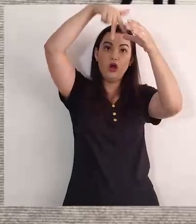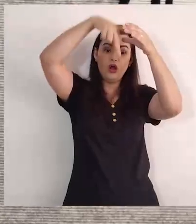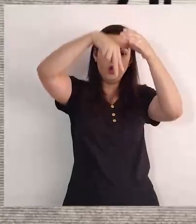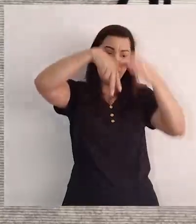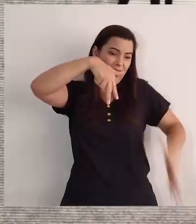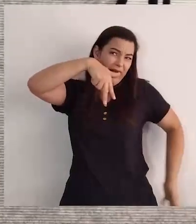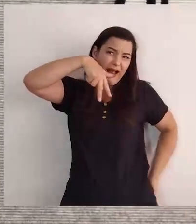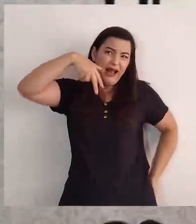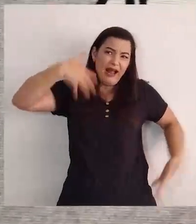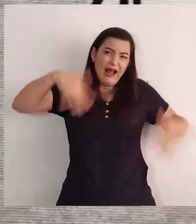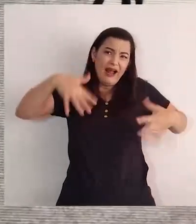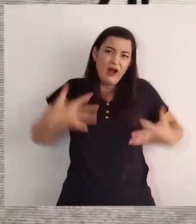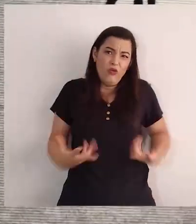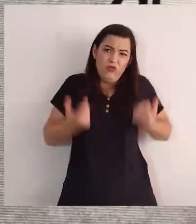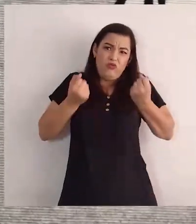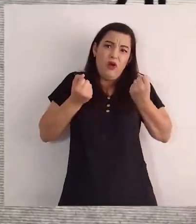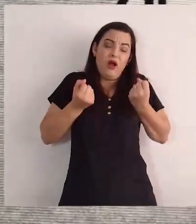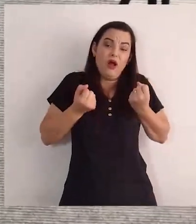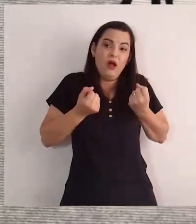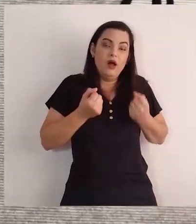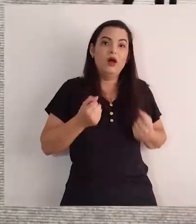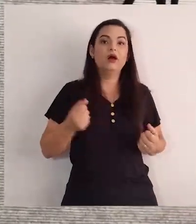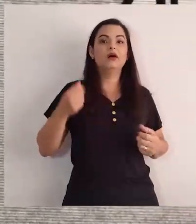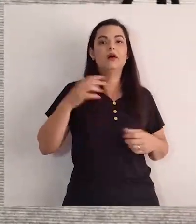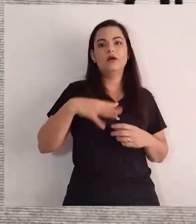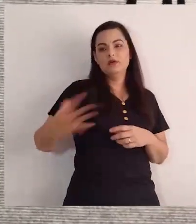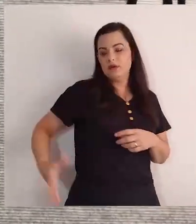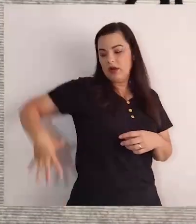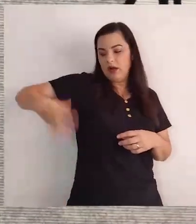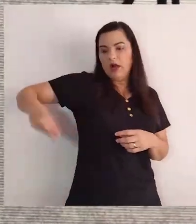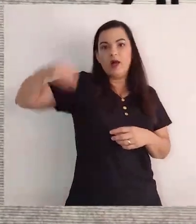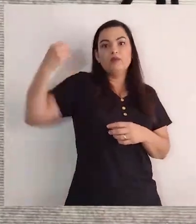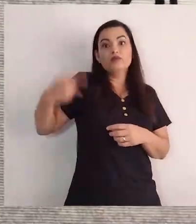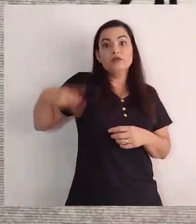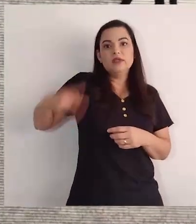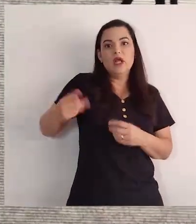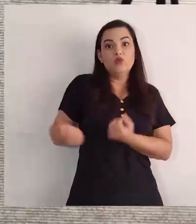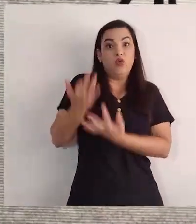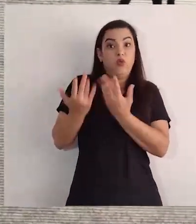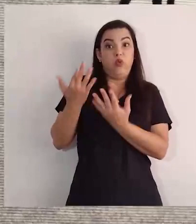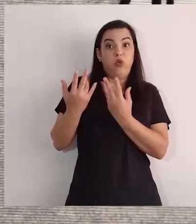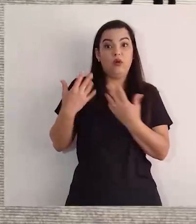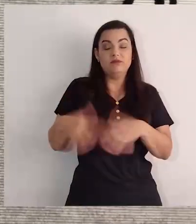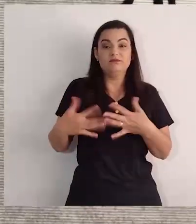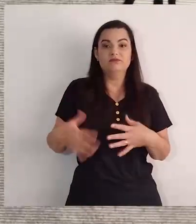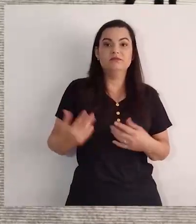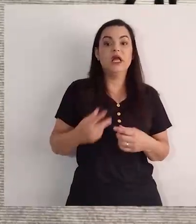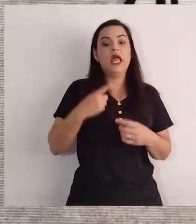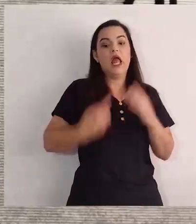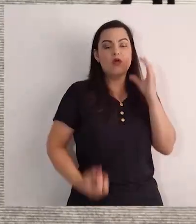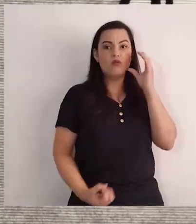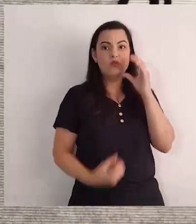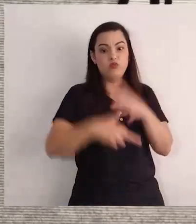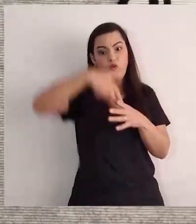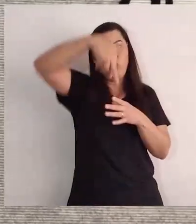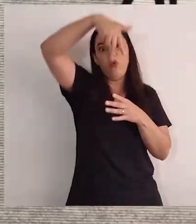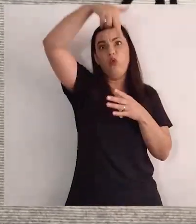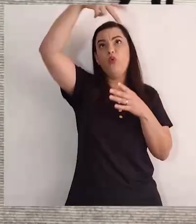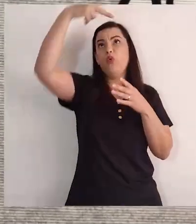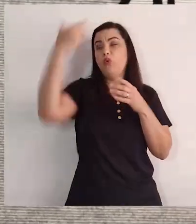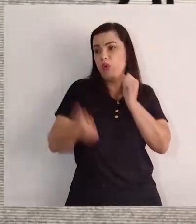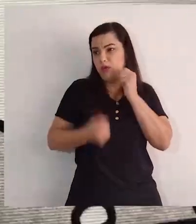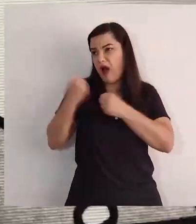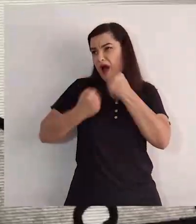E o fogo queimou o rabo do lobo mau, que saiu correndo e prometeu nunca mais amolar os